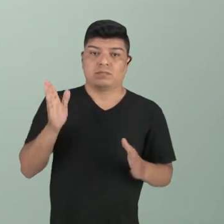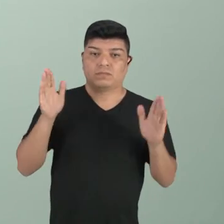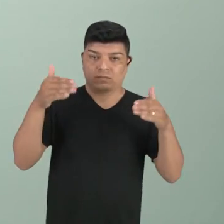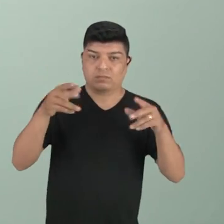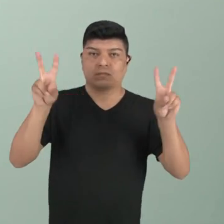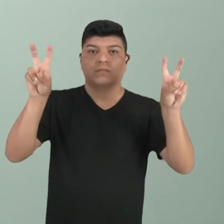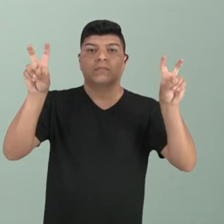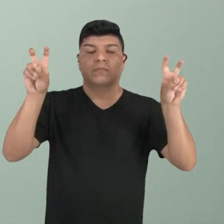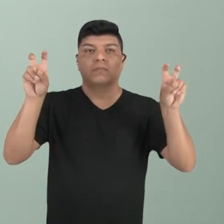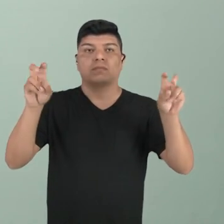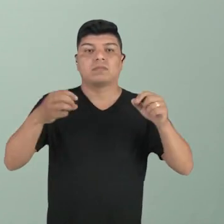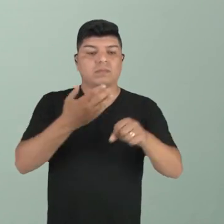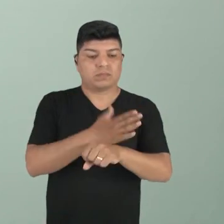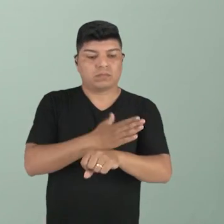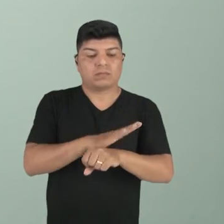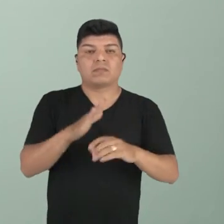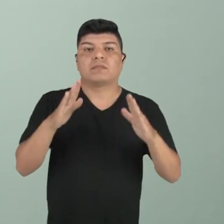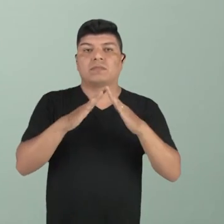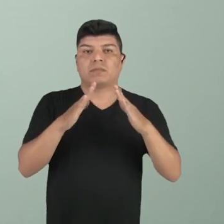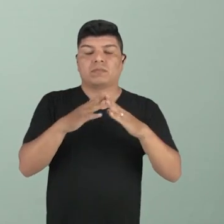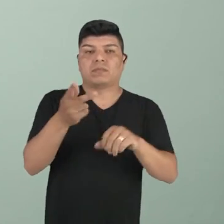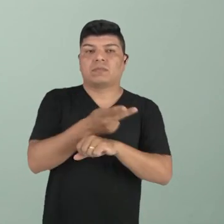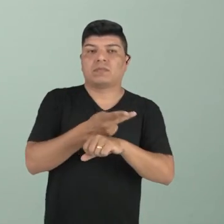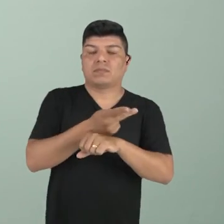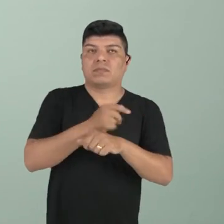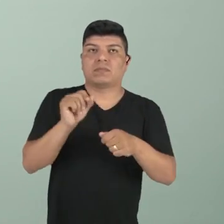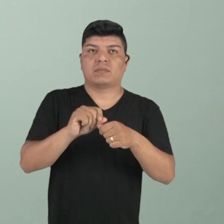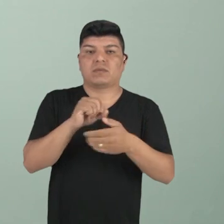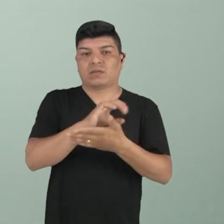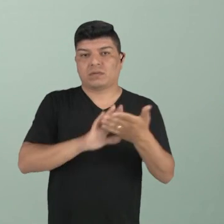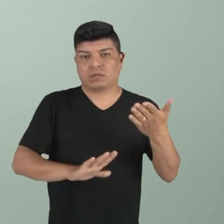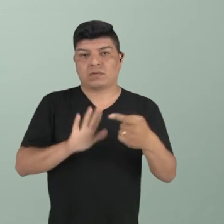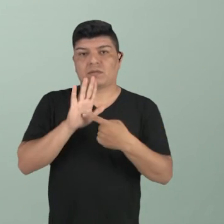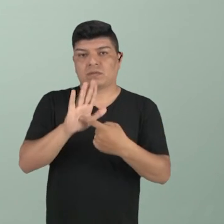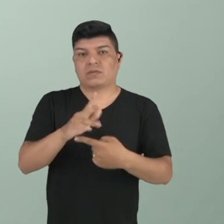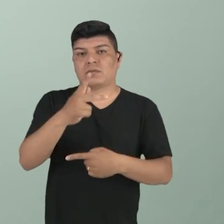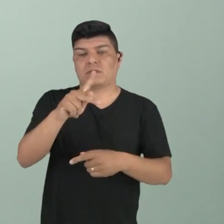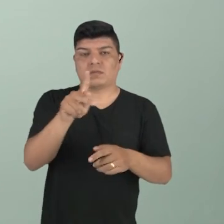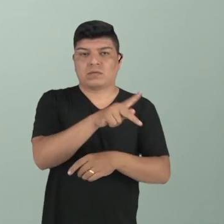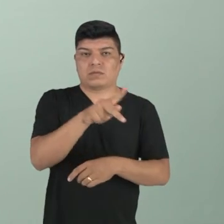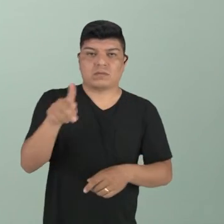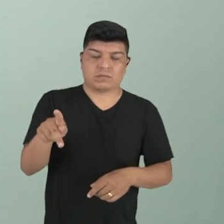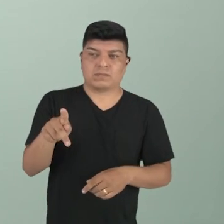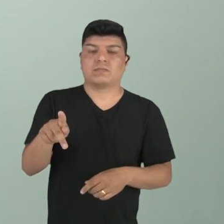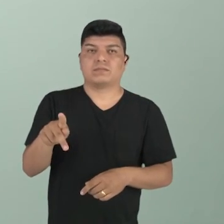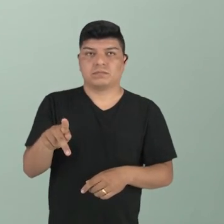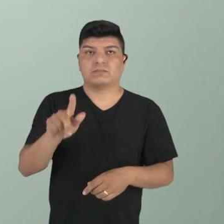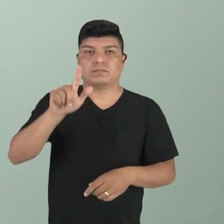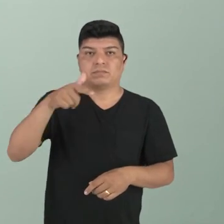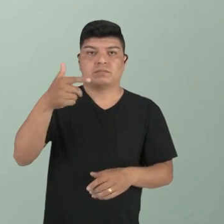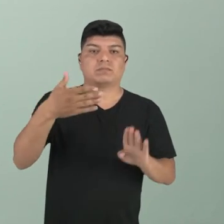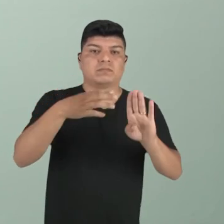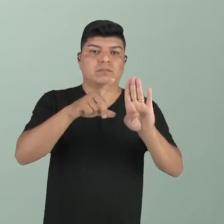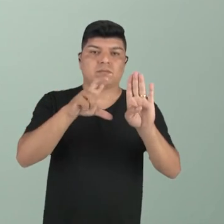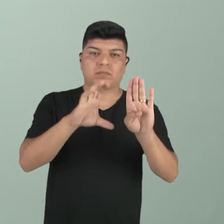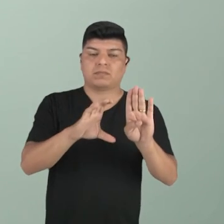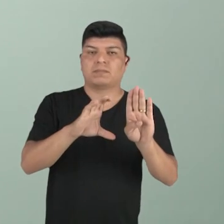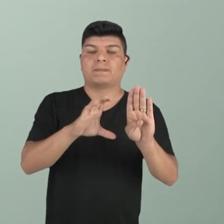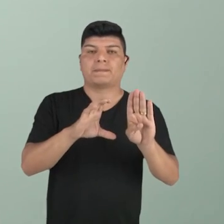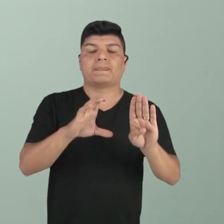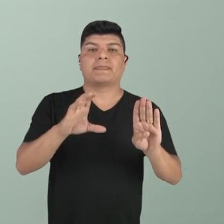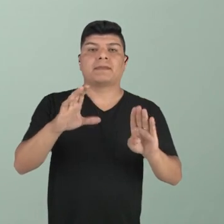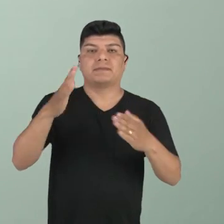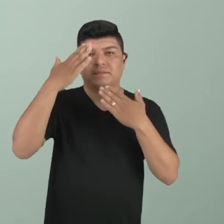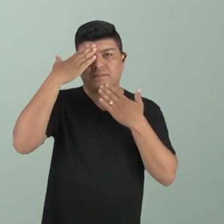já abordou o tema treino em sua casa procure realizar as atividades propostas pelos pelo seu professor e acesso a nossa